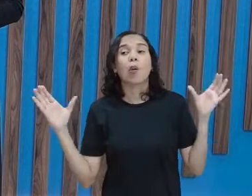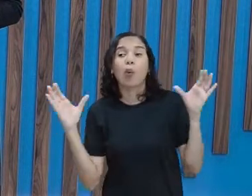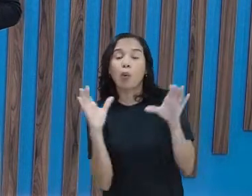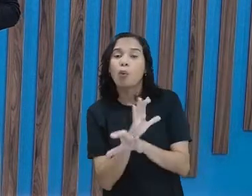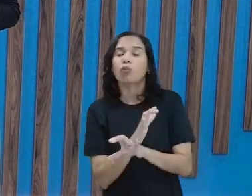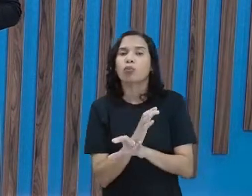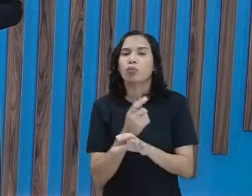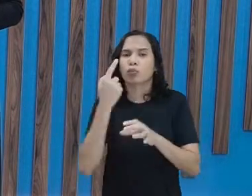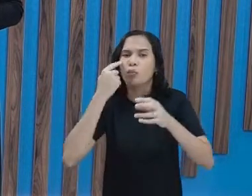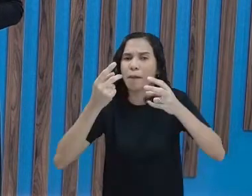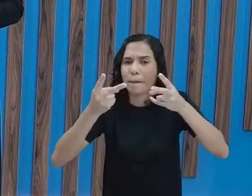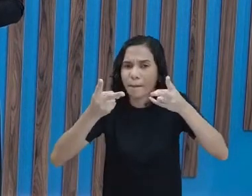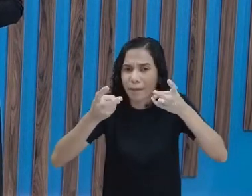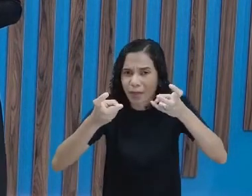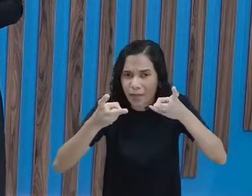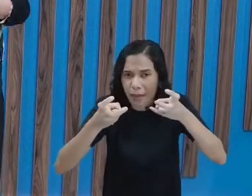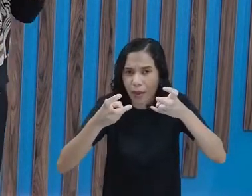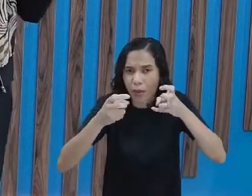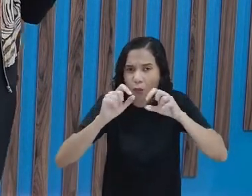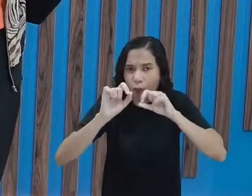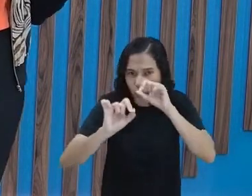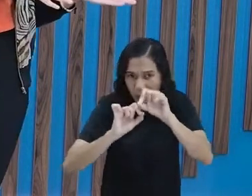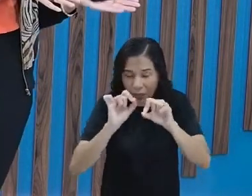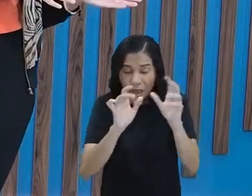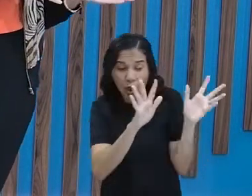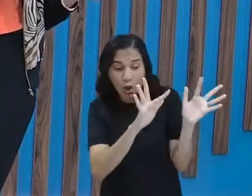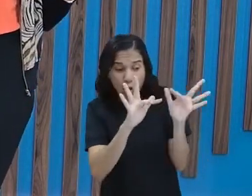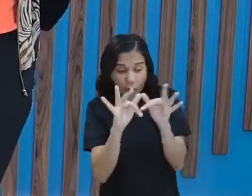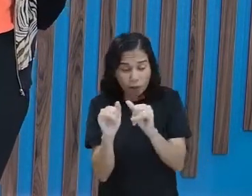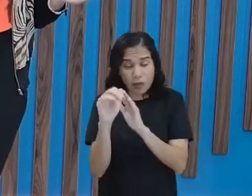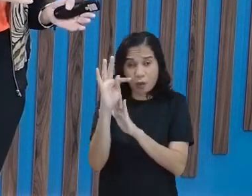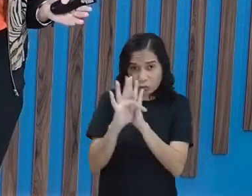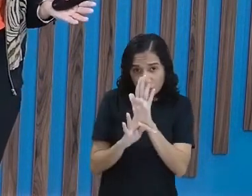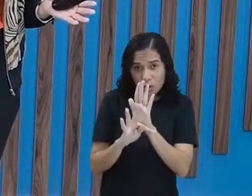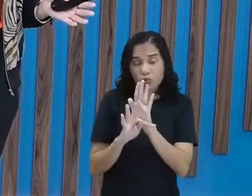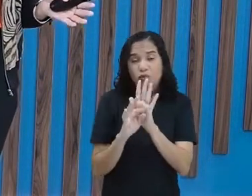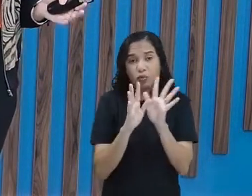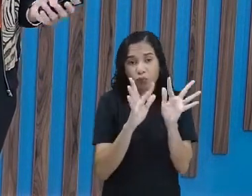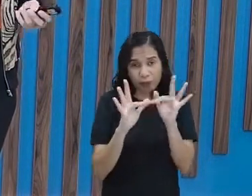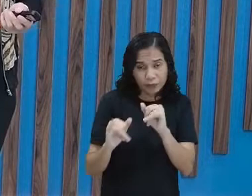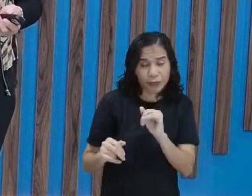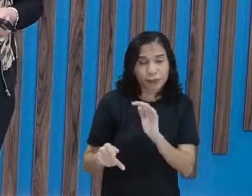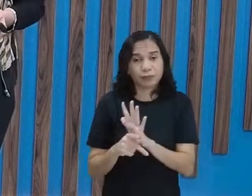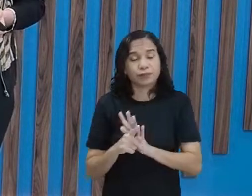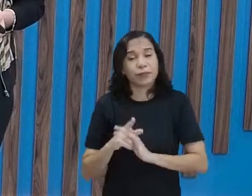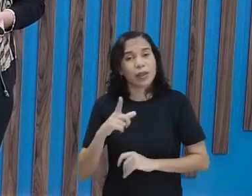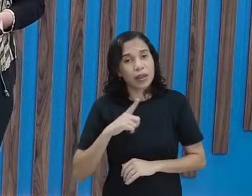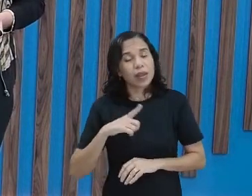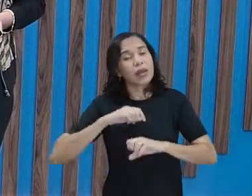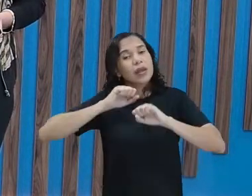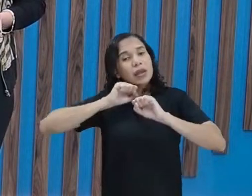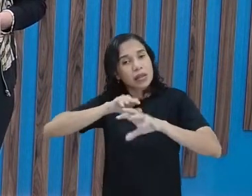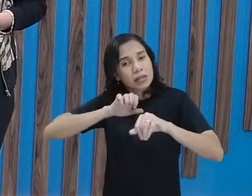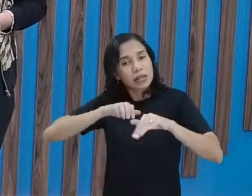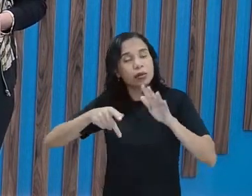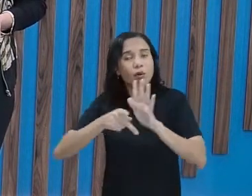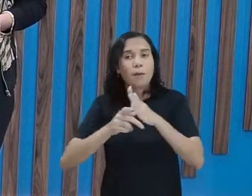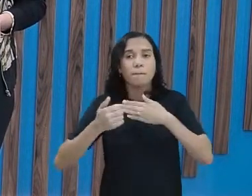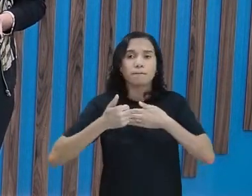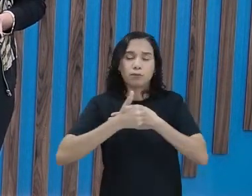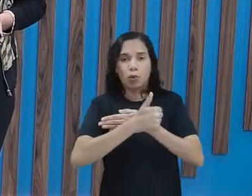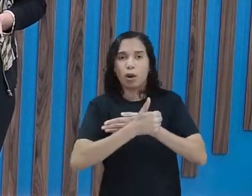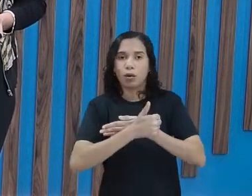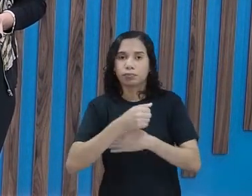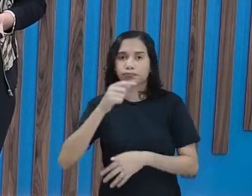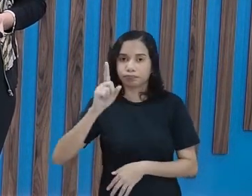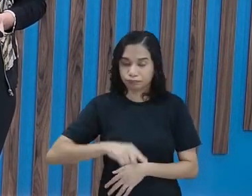Conclusão. Vocês perceberam que o final dessa historinha, o final dessa fábula, teve um ensinamento moral?